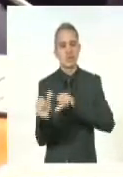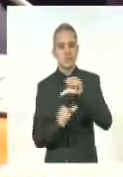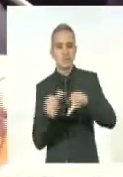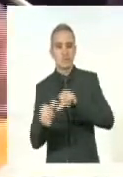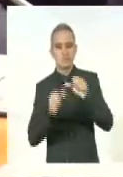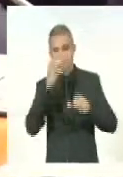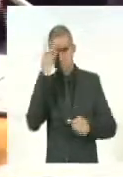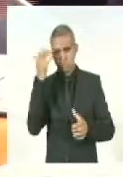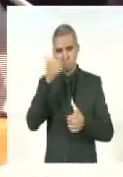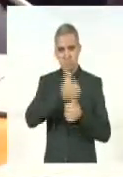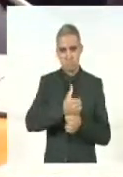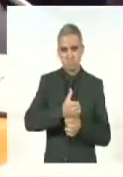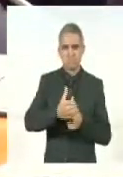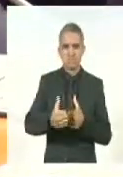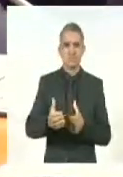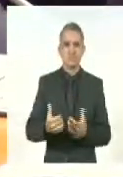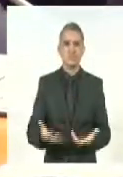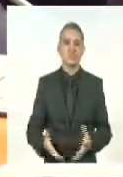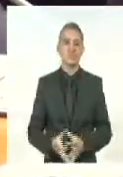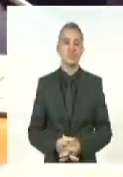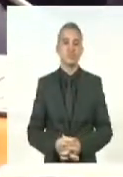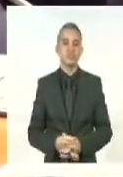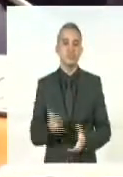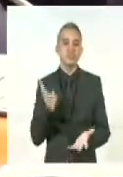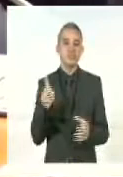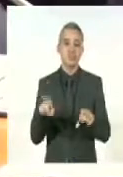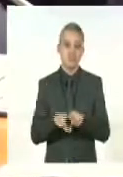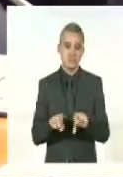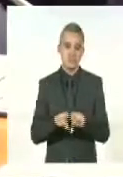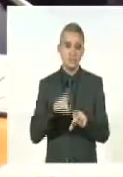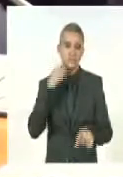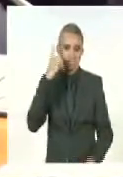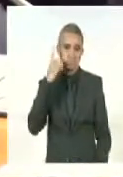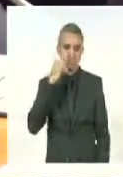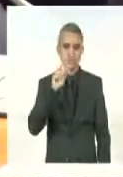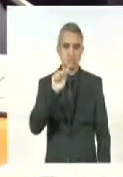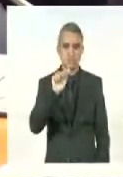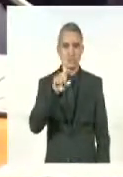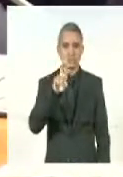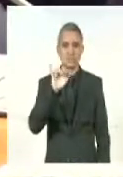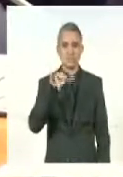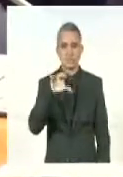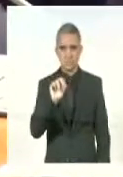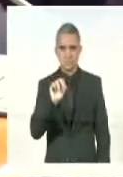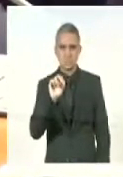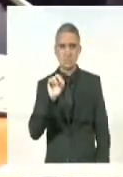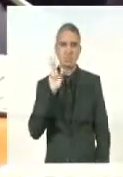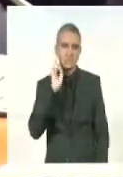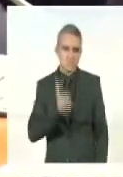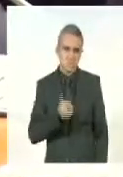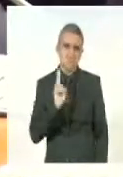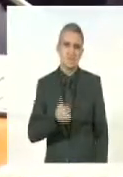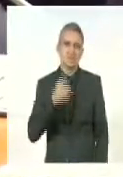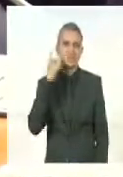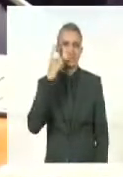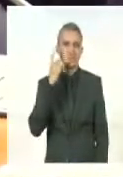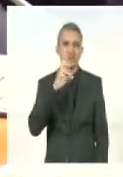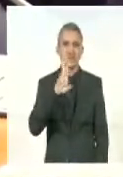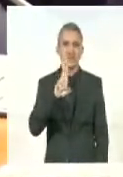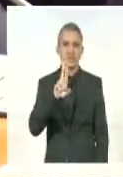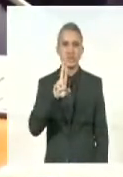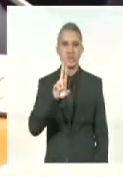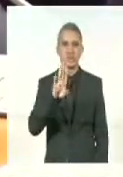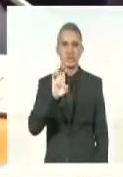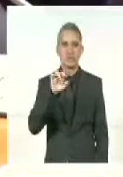Estado. Da mesma forma, deputado Adriano, quase que diariamente eu ouvi o deputado Rubem Júnior, brilhante